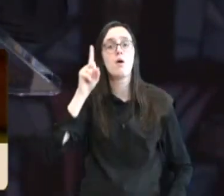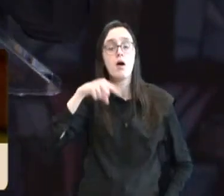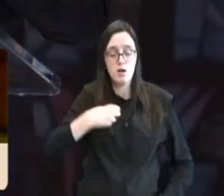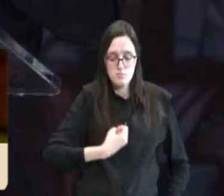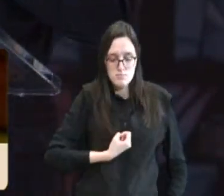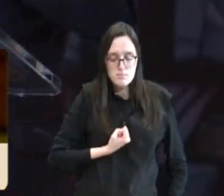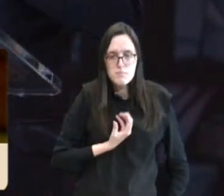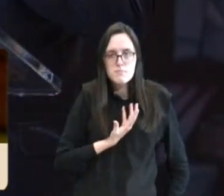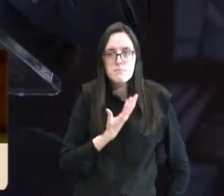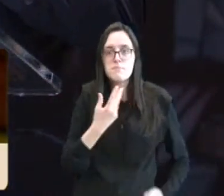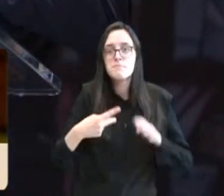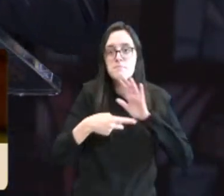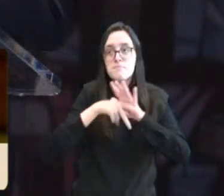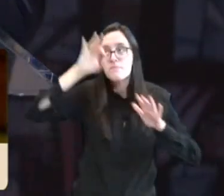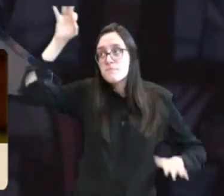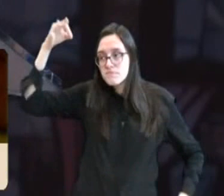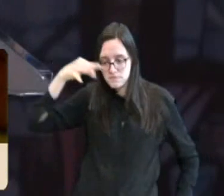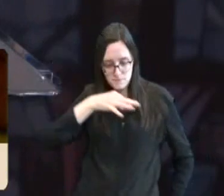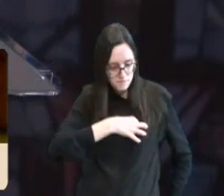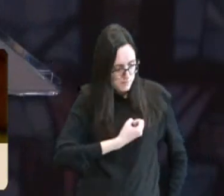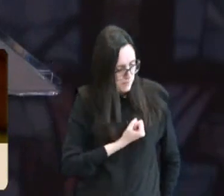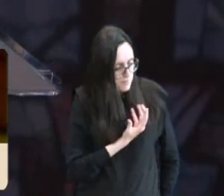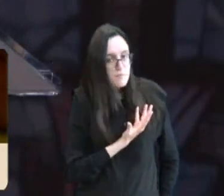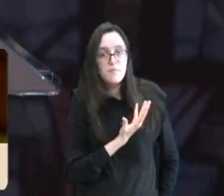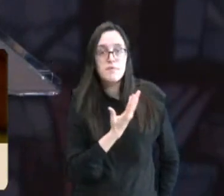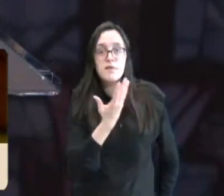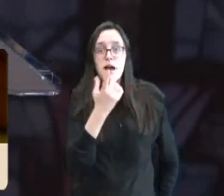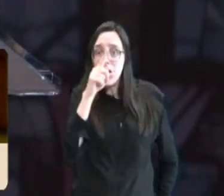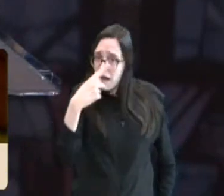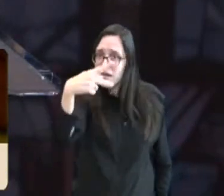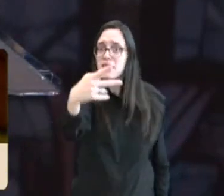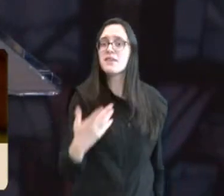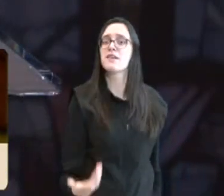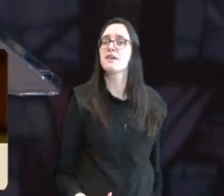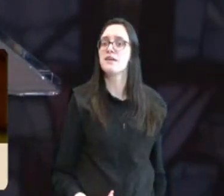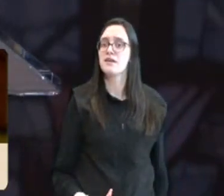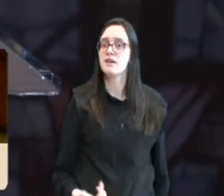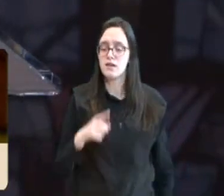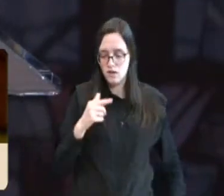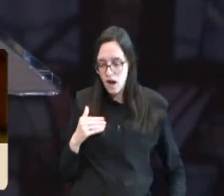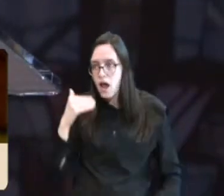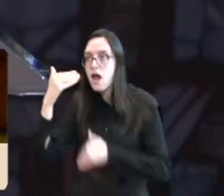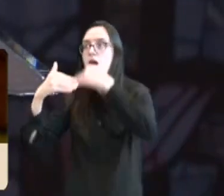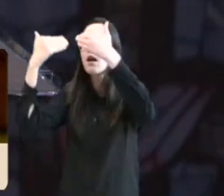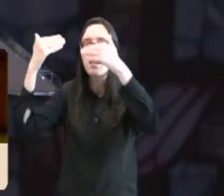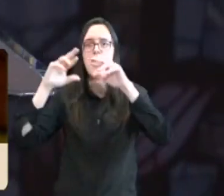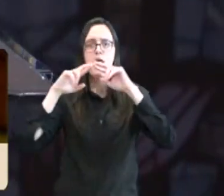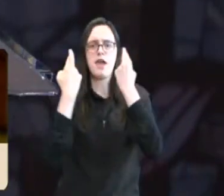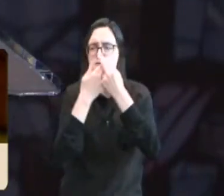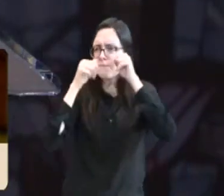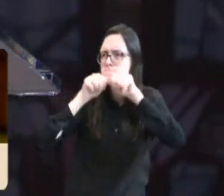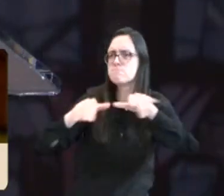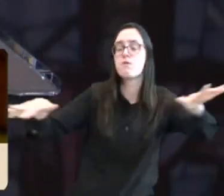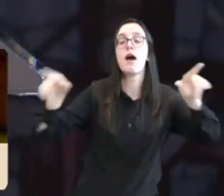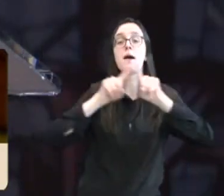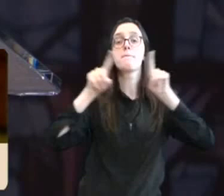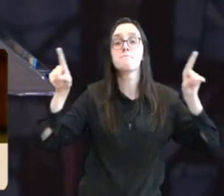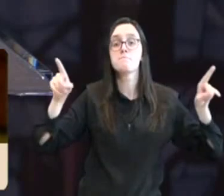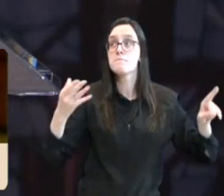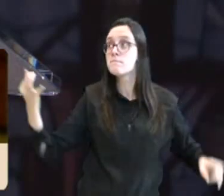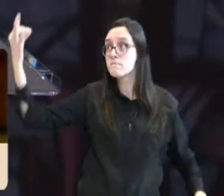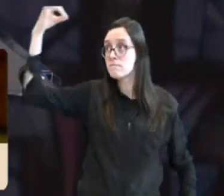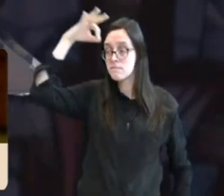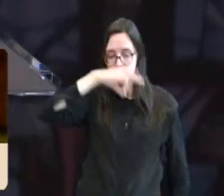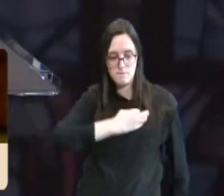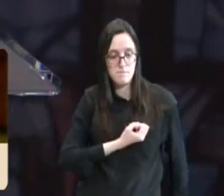fruto. Os dons são para você exercitar e o crescimento do reino. Agora, fruto é o